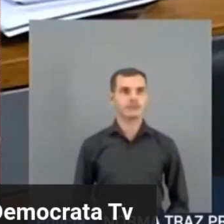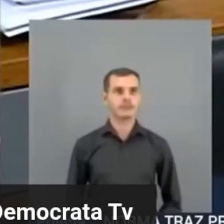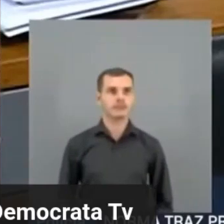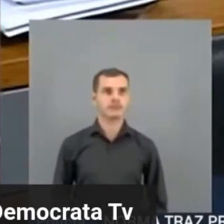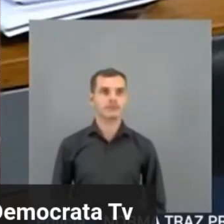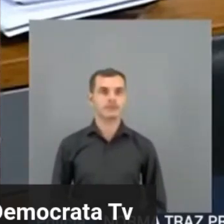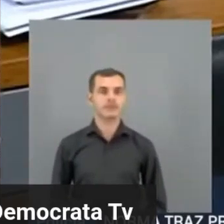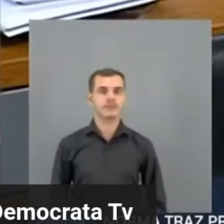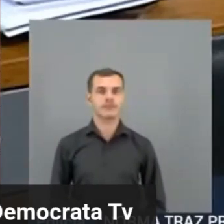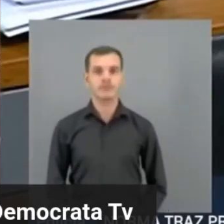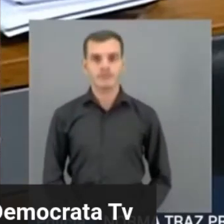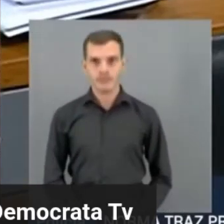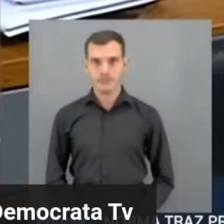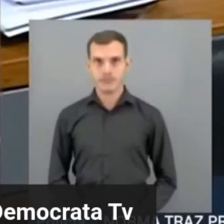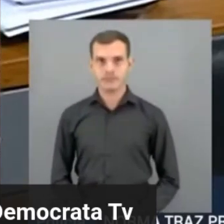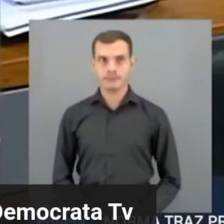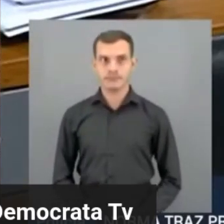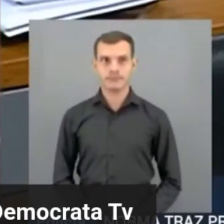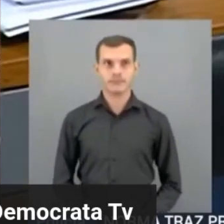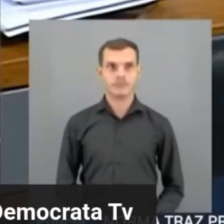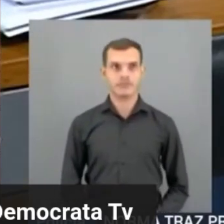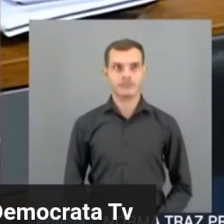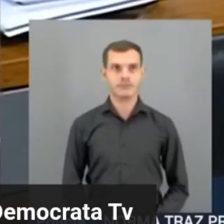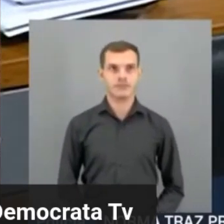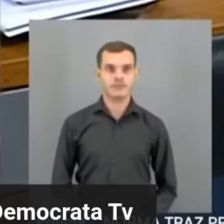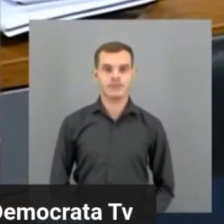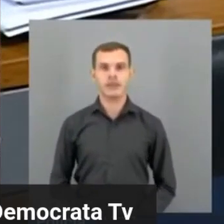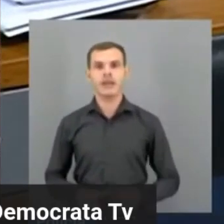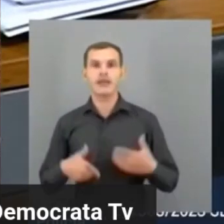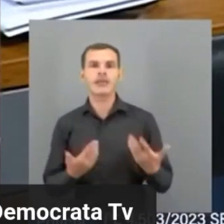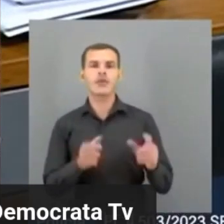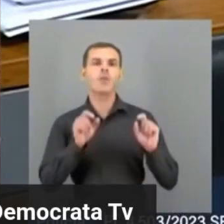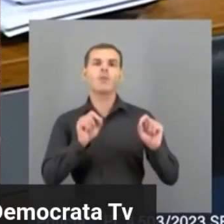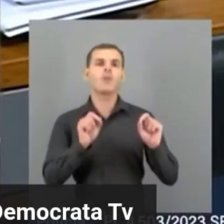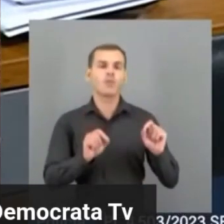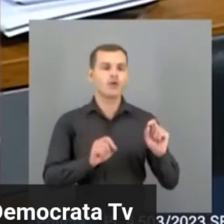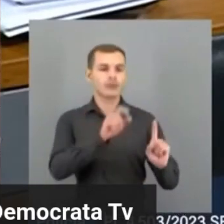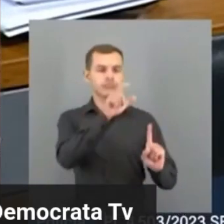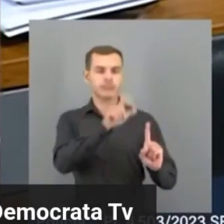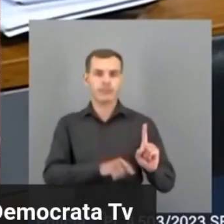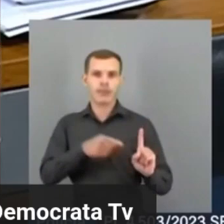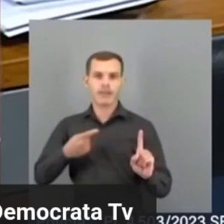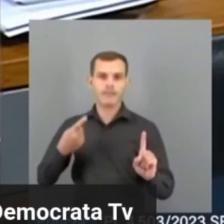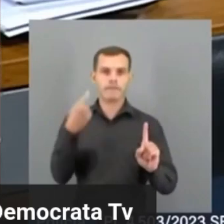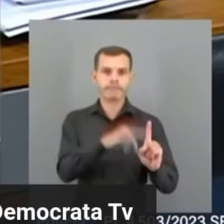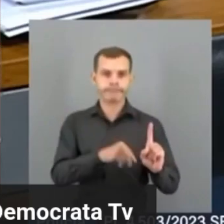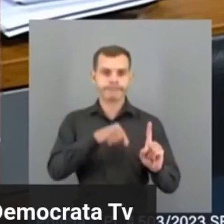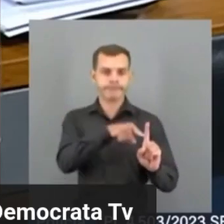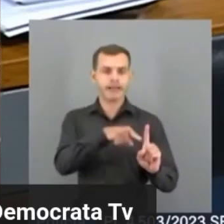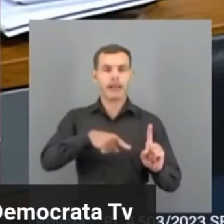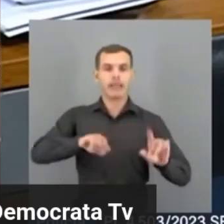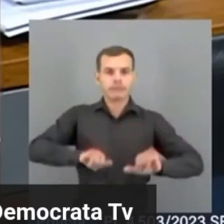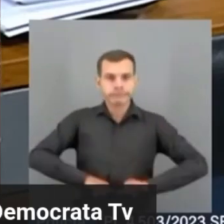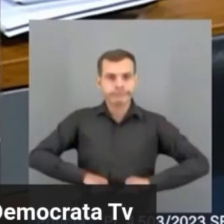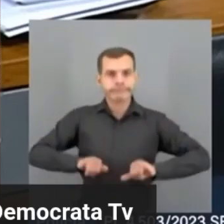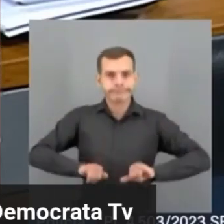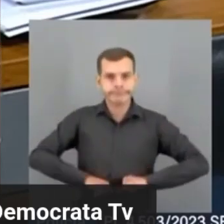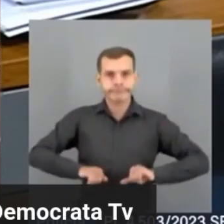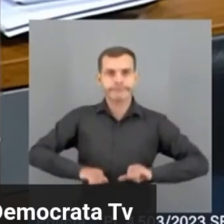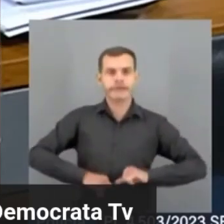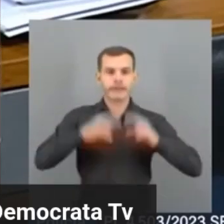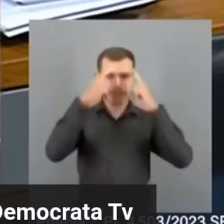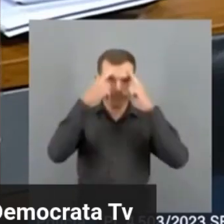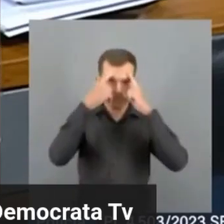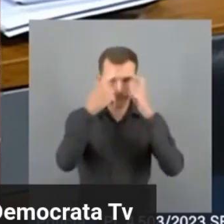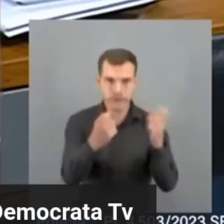bode expiatório. Por intermédio do sacrifício, o sujeito se torna vítima sacrificial e liberta a violência que